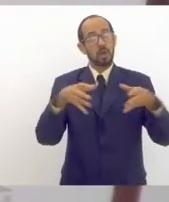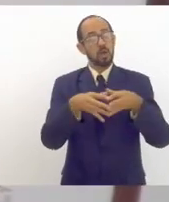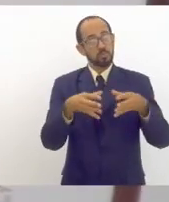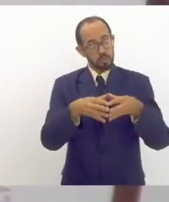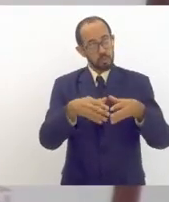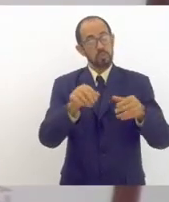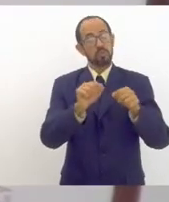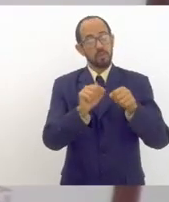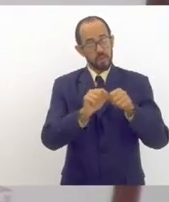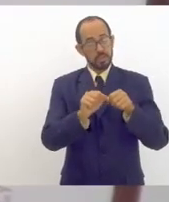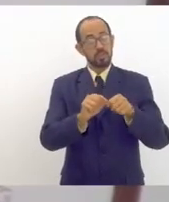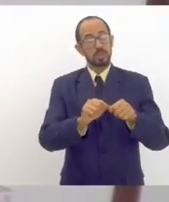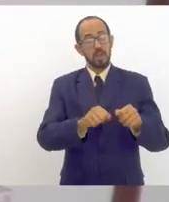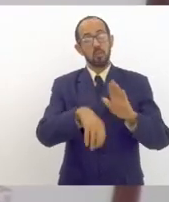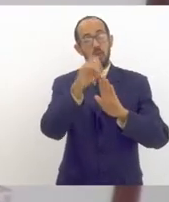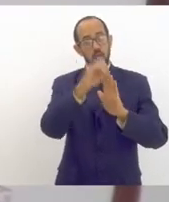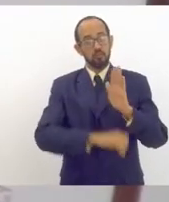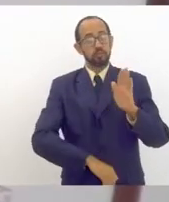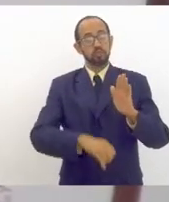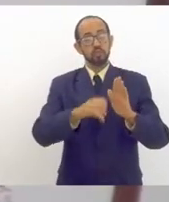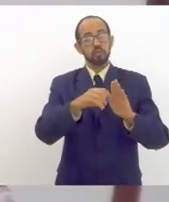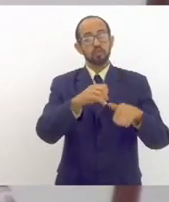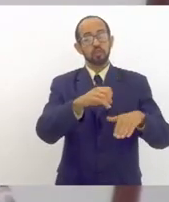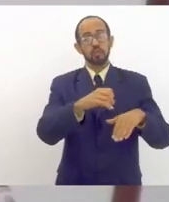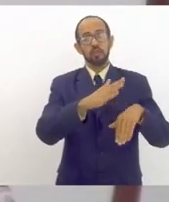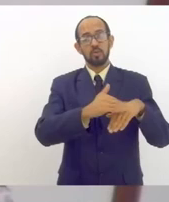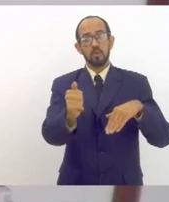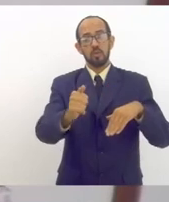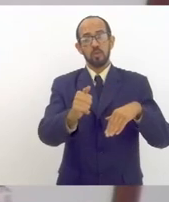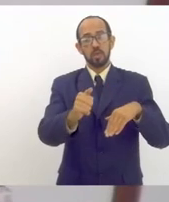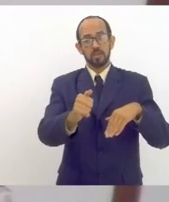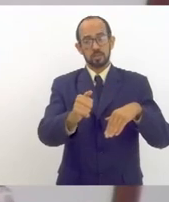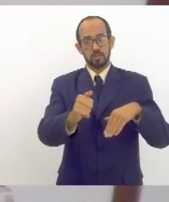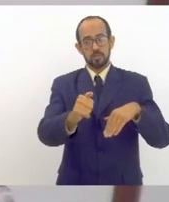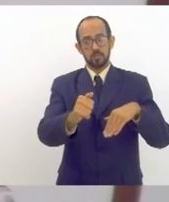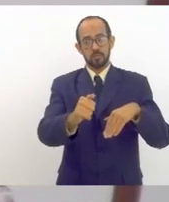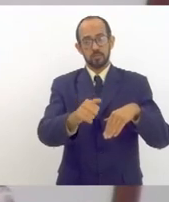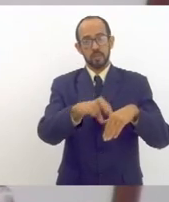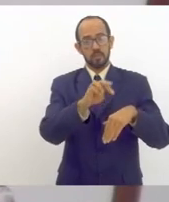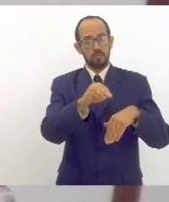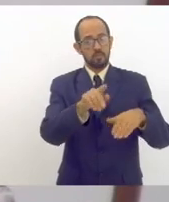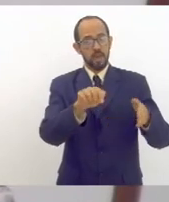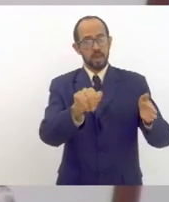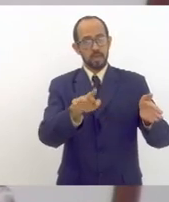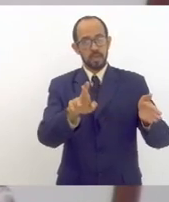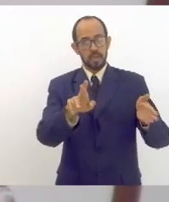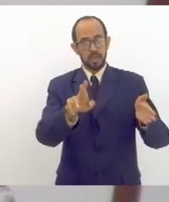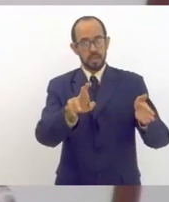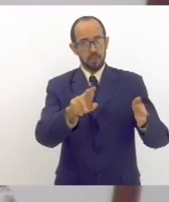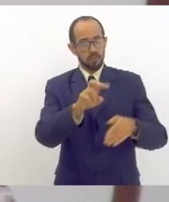e a gente continua perturbando até o final tá aqui o Wagner cadê o Wagner Victor Wagner